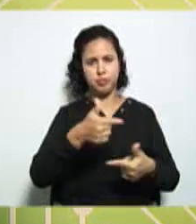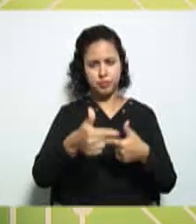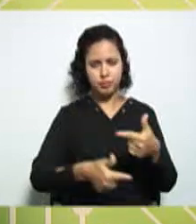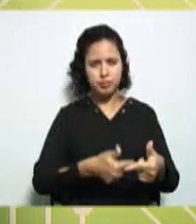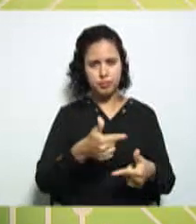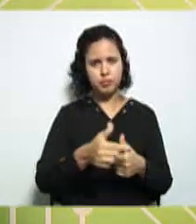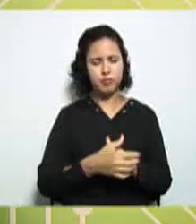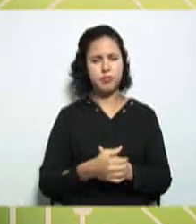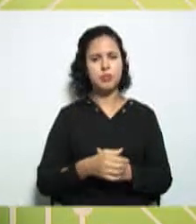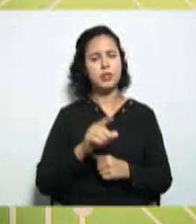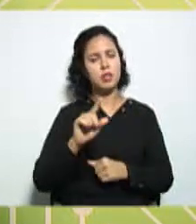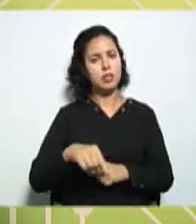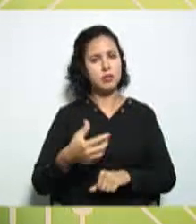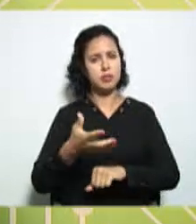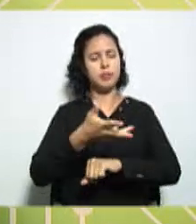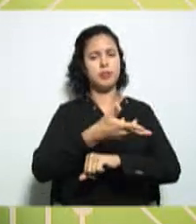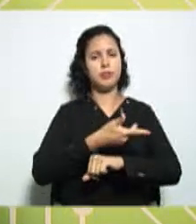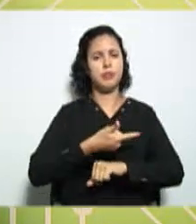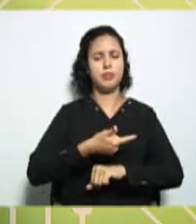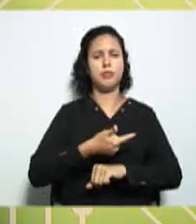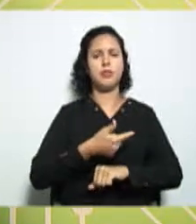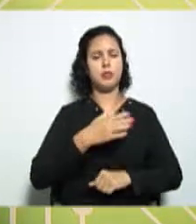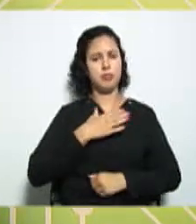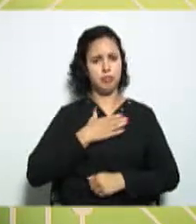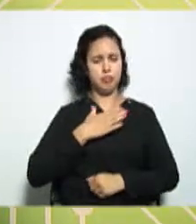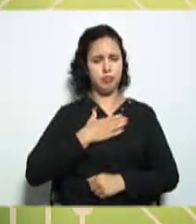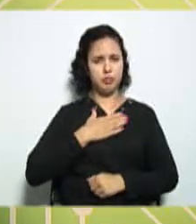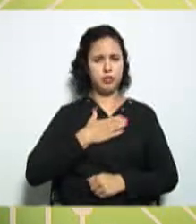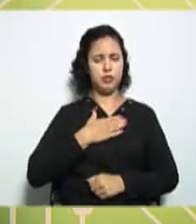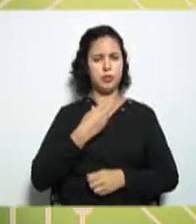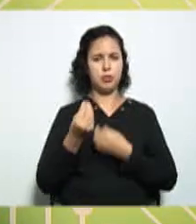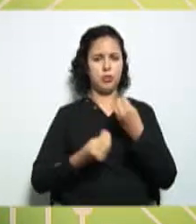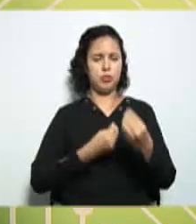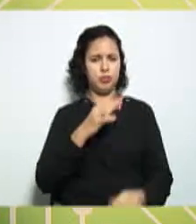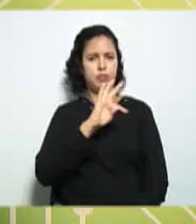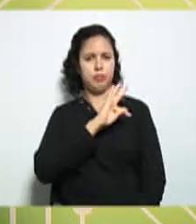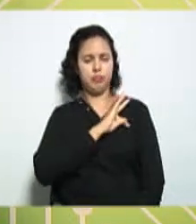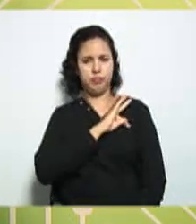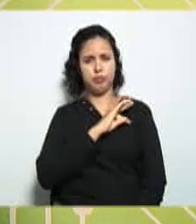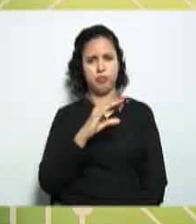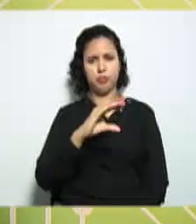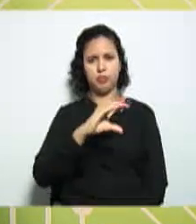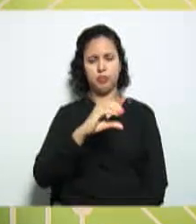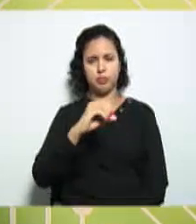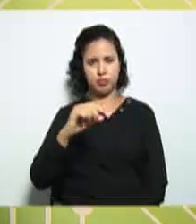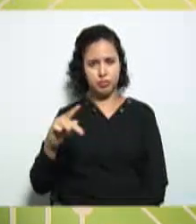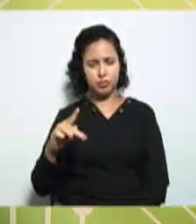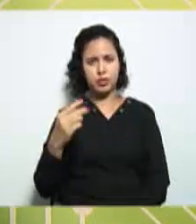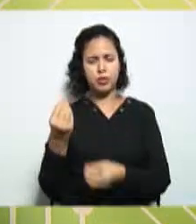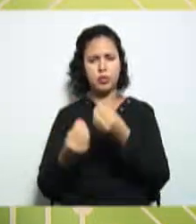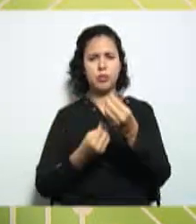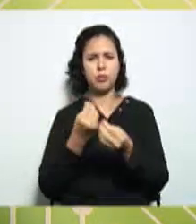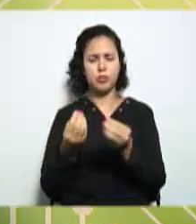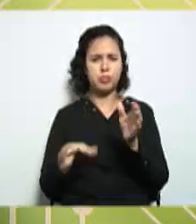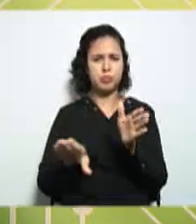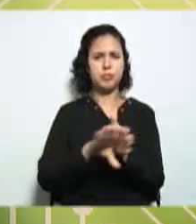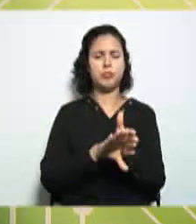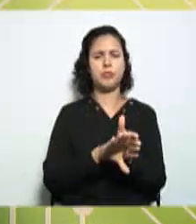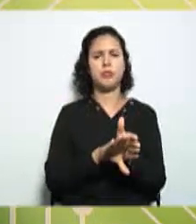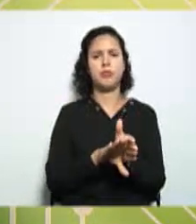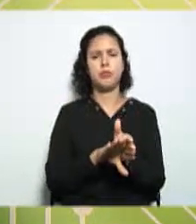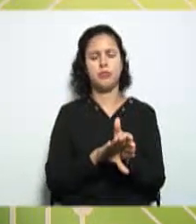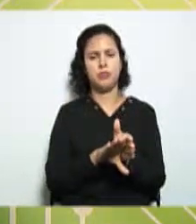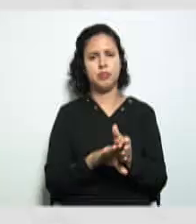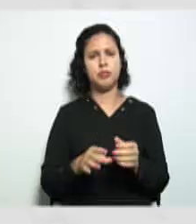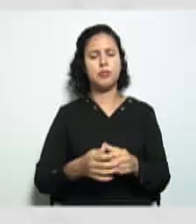essas competências são minhas, né, enquanto técnico em cooperativismo. E como é que eu chego, né, até isso daí?